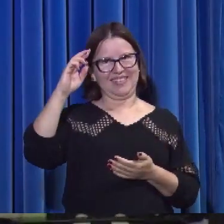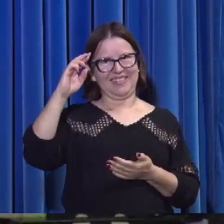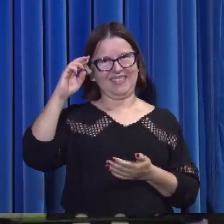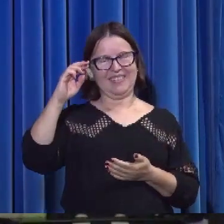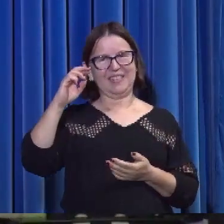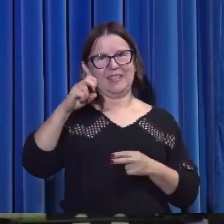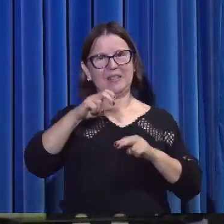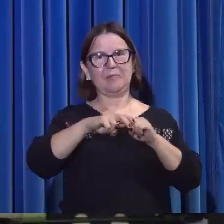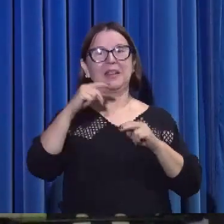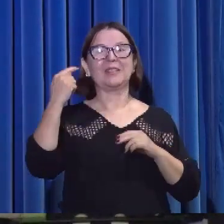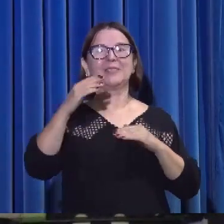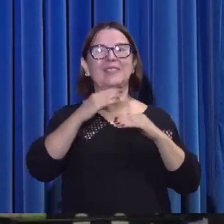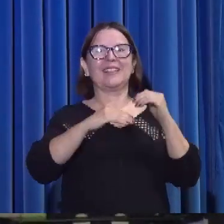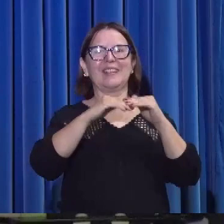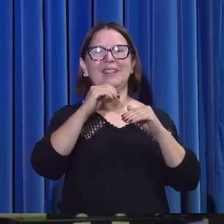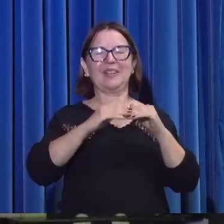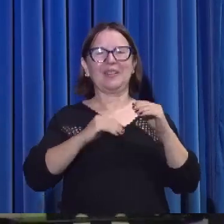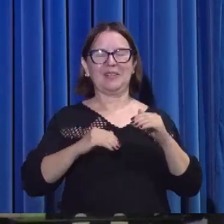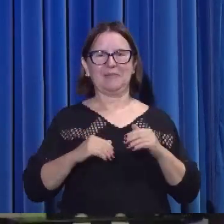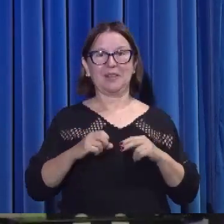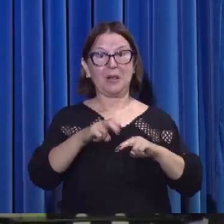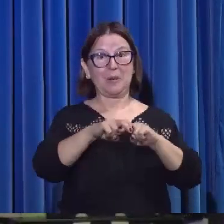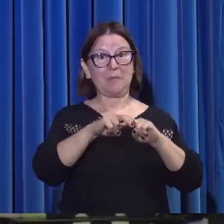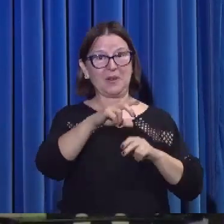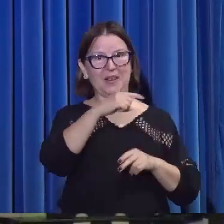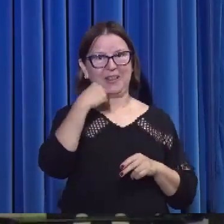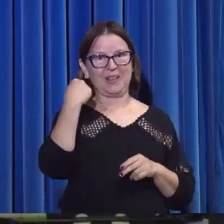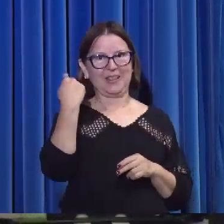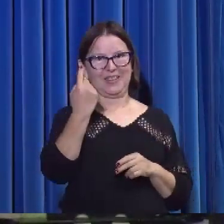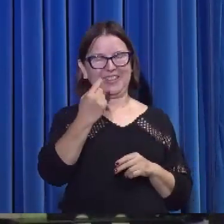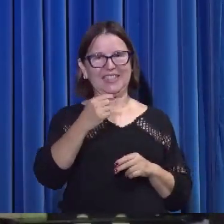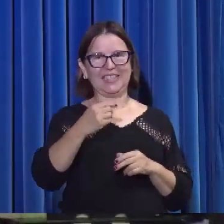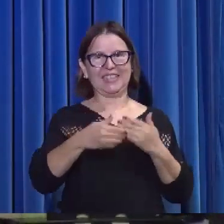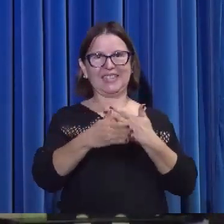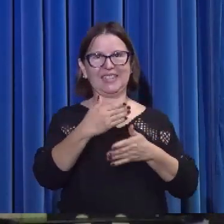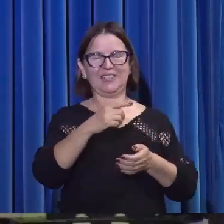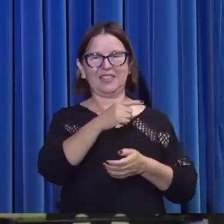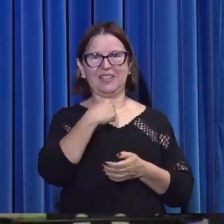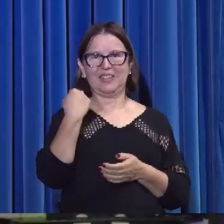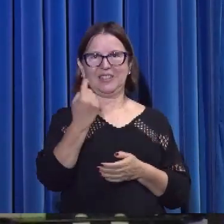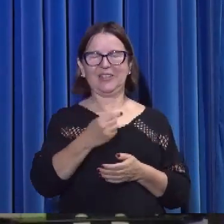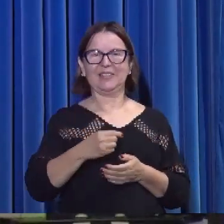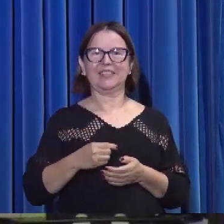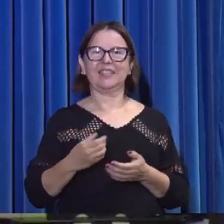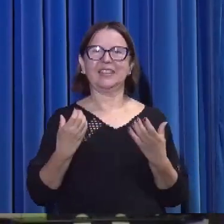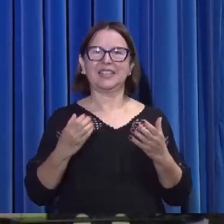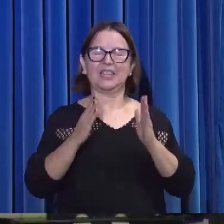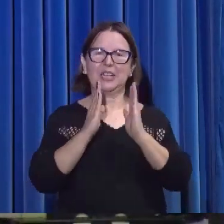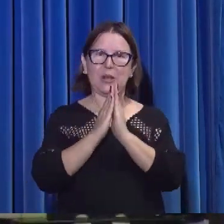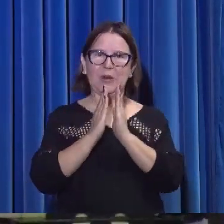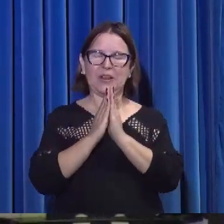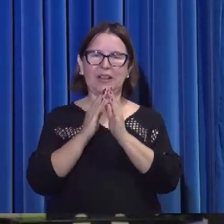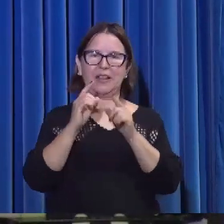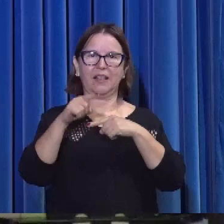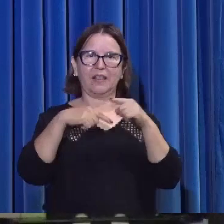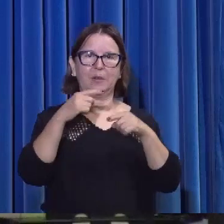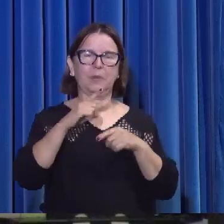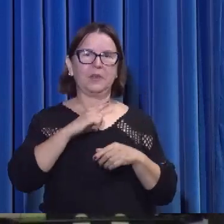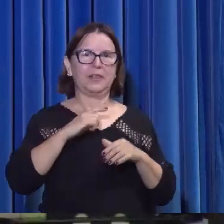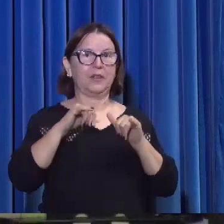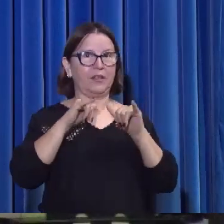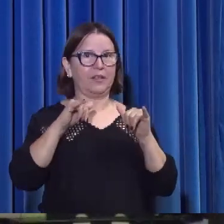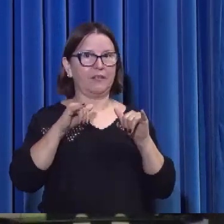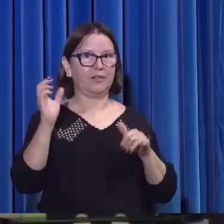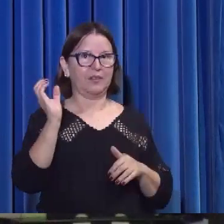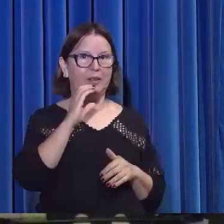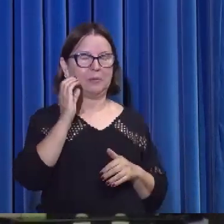por nós, em nós e através de nós. Eu queria orar com vocês, depois o nosso irmão Wildo vai dar um aviso aqui rapidinho,